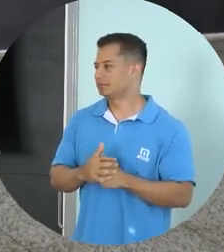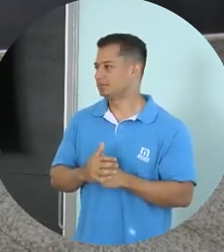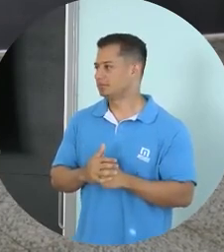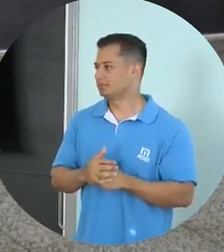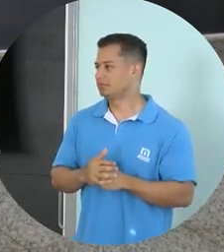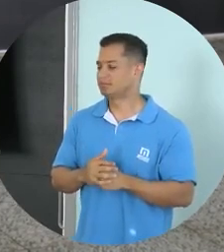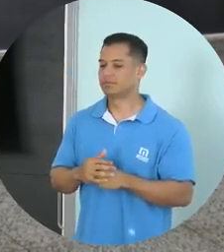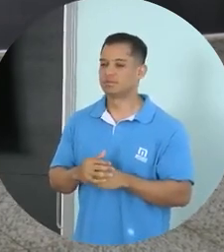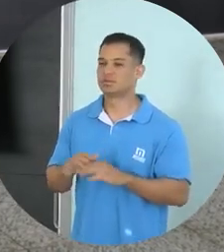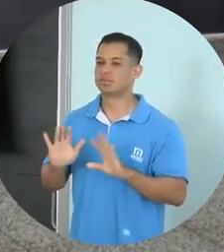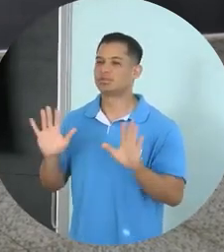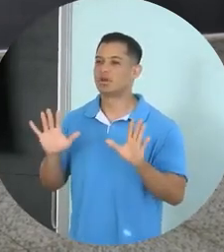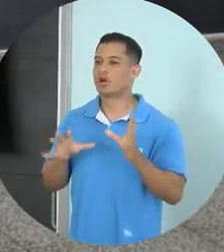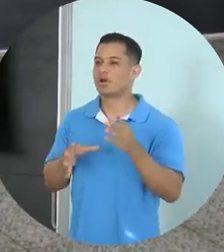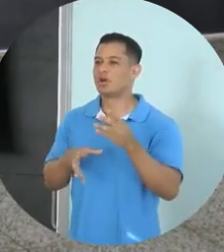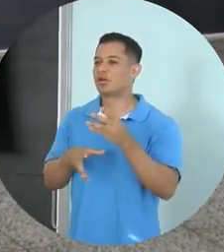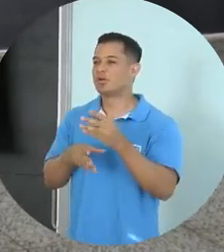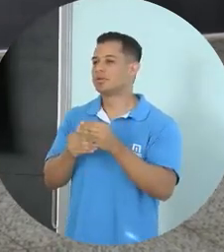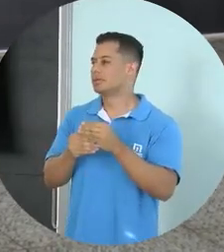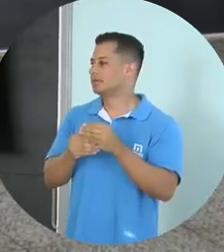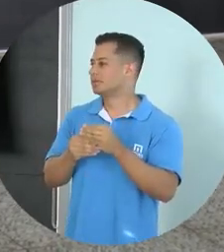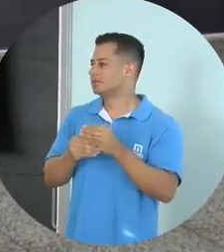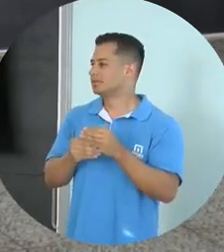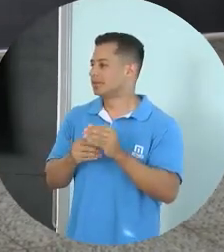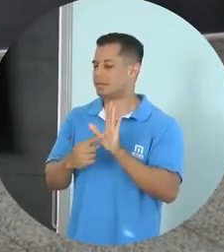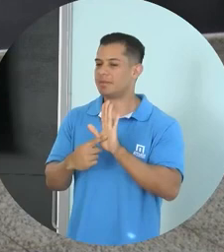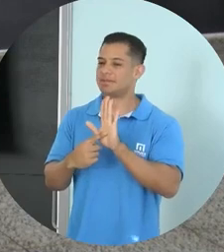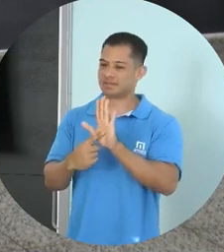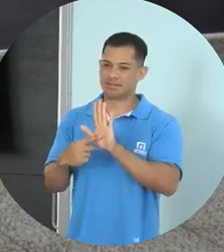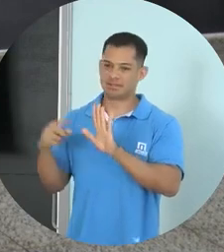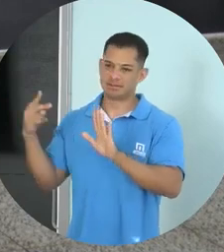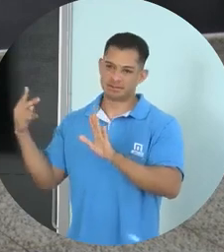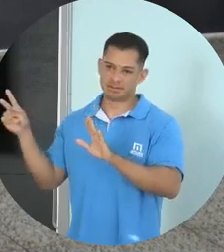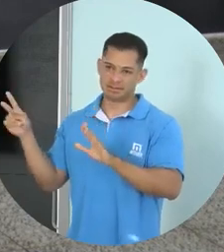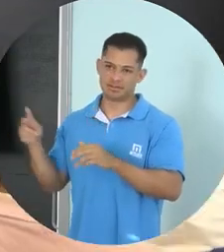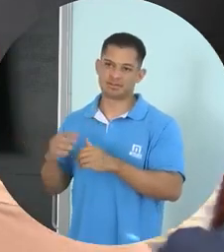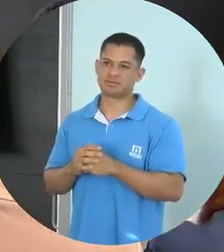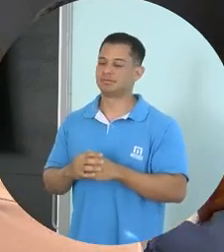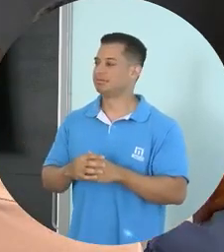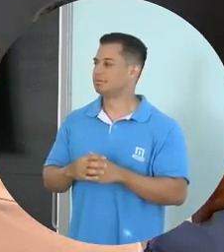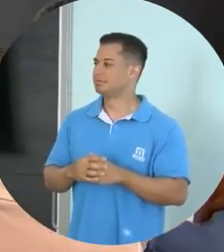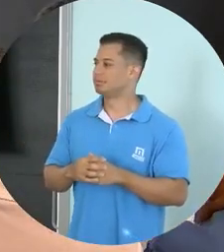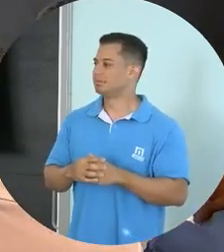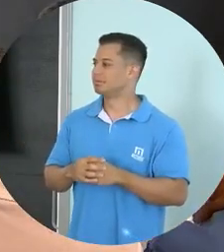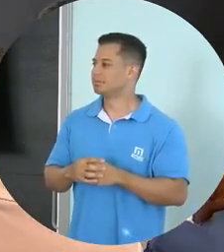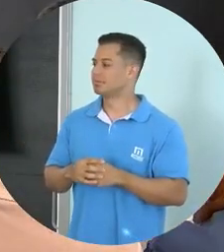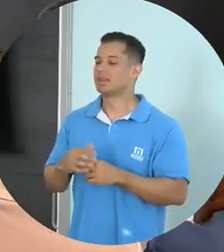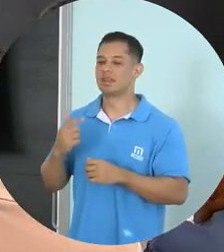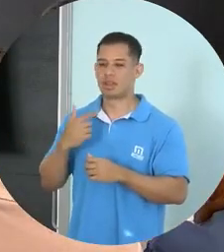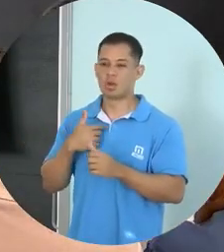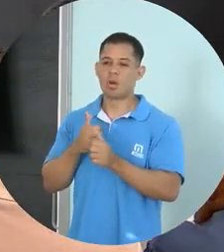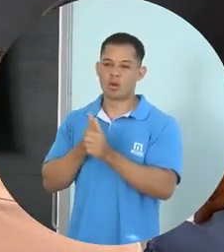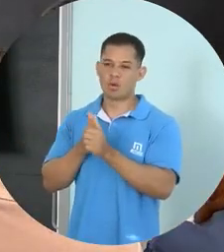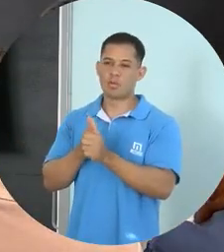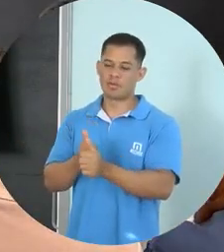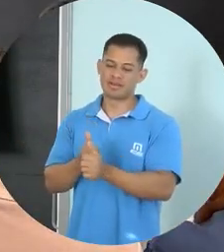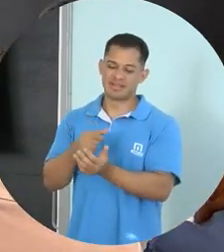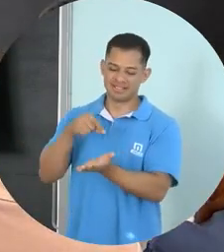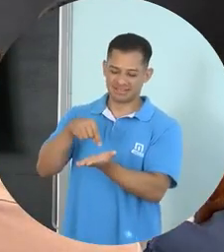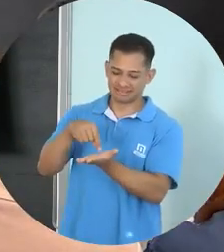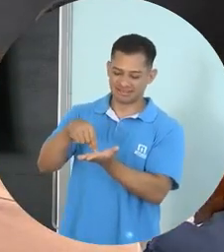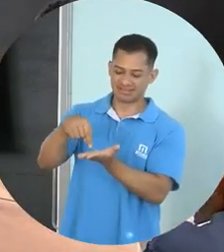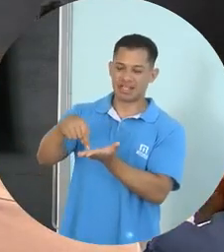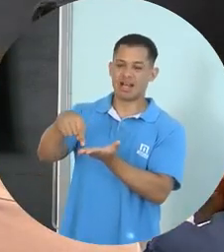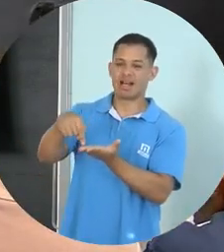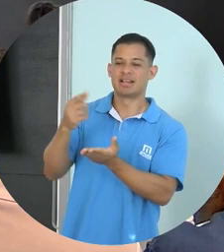Só para complementar a apresentação dele, como eu, vamos dizer, acompanhei a estaca desde